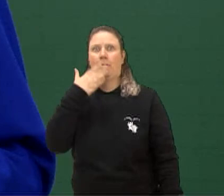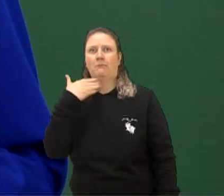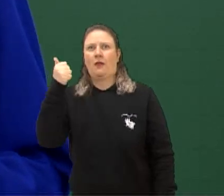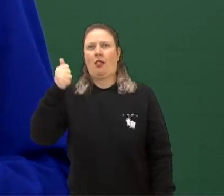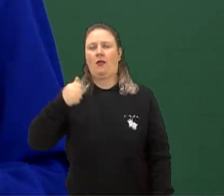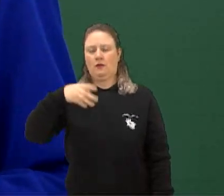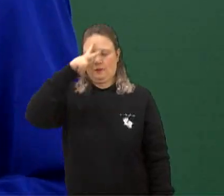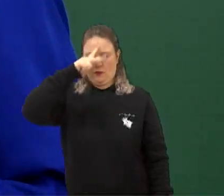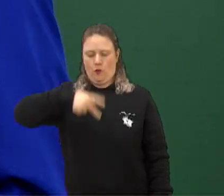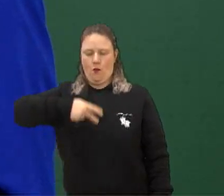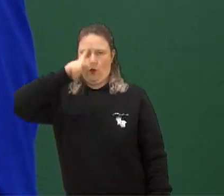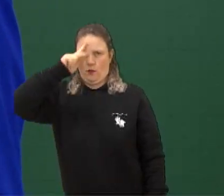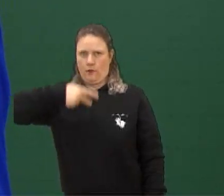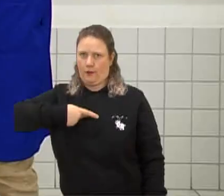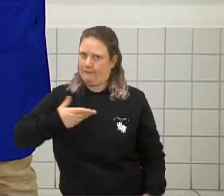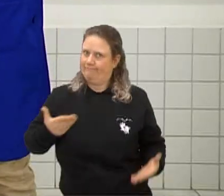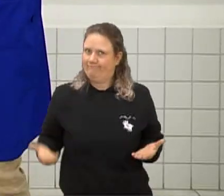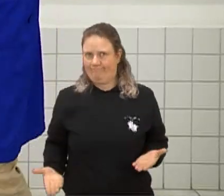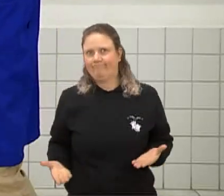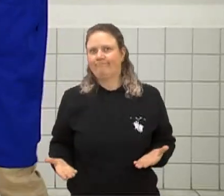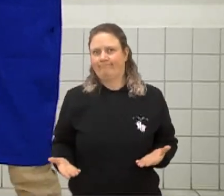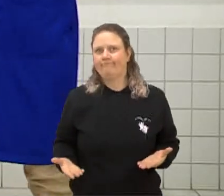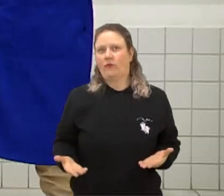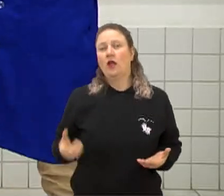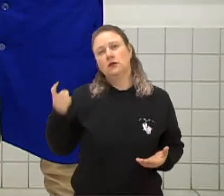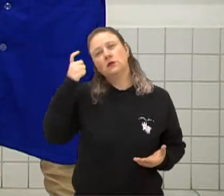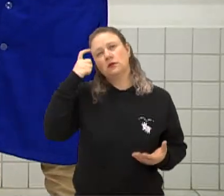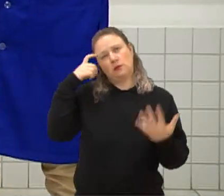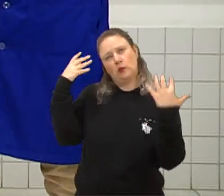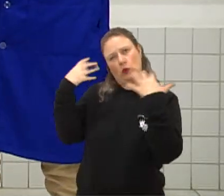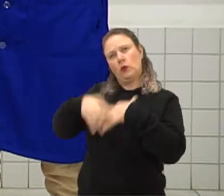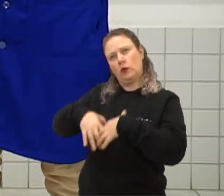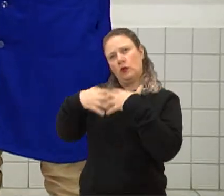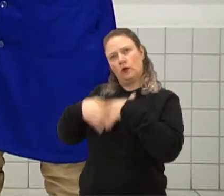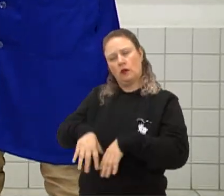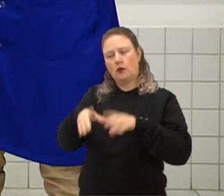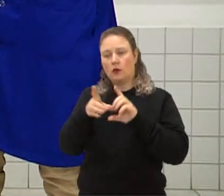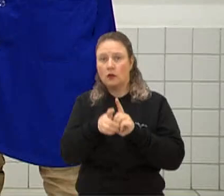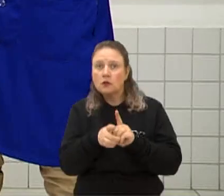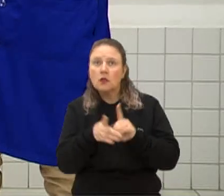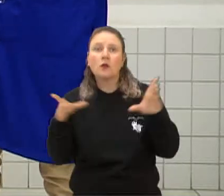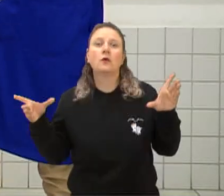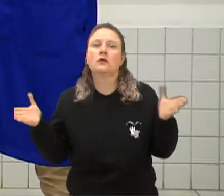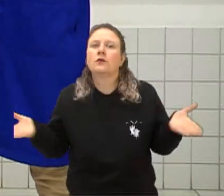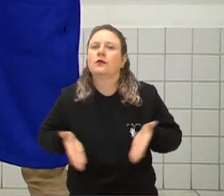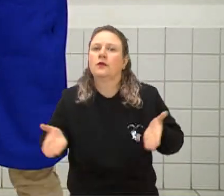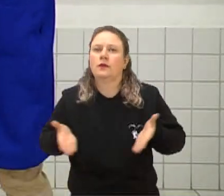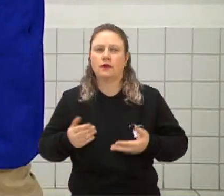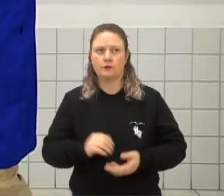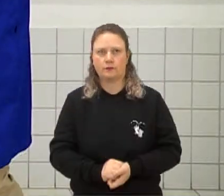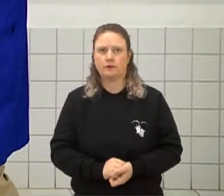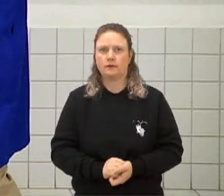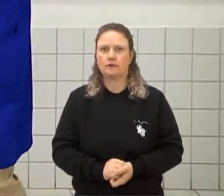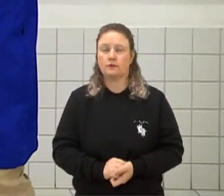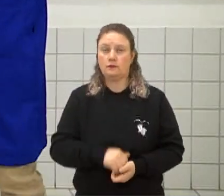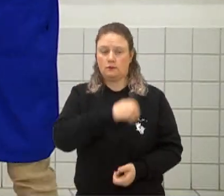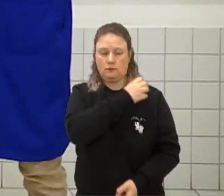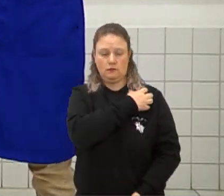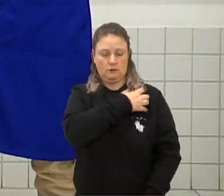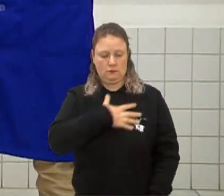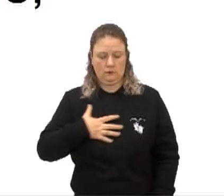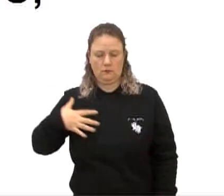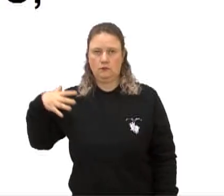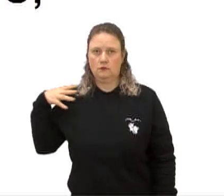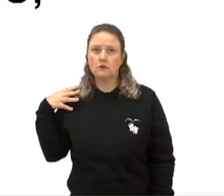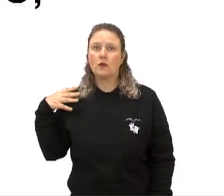para o coletivo. Então tá aí, professor Fábio, uma reflexão bem bacana para a gente pensar, por exemplo, na democracia hoje, né? Bom, Aristóteles vai dizer que